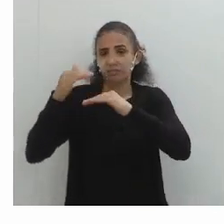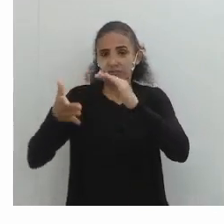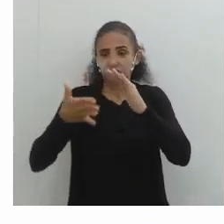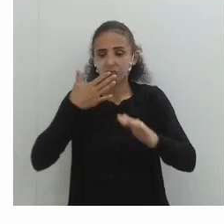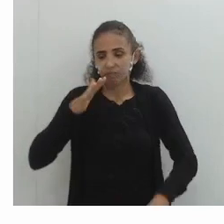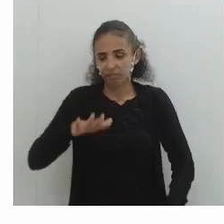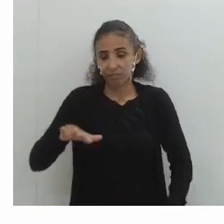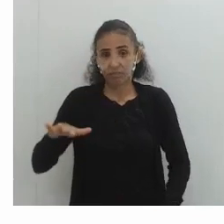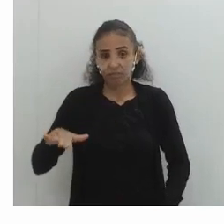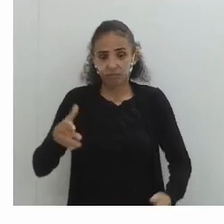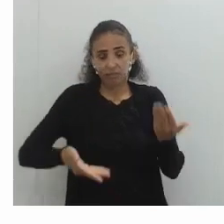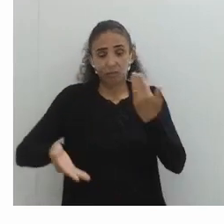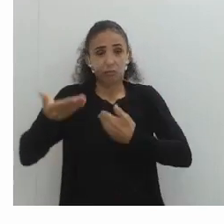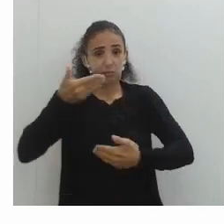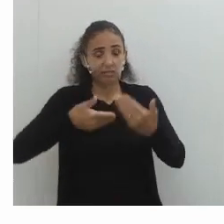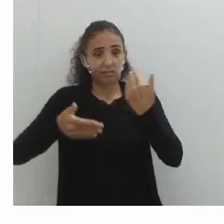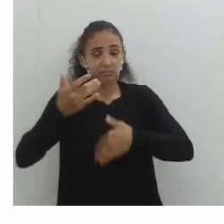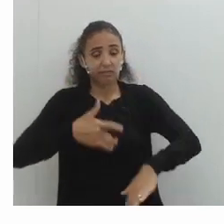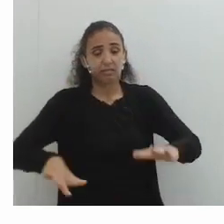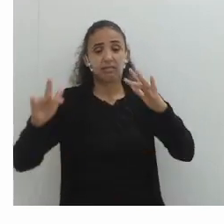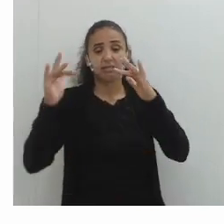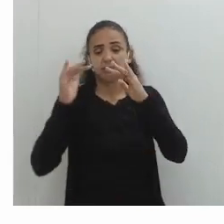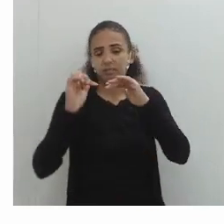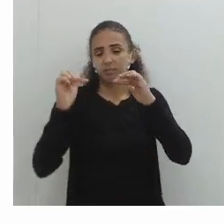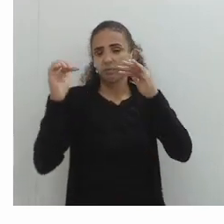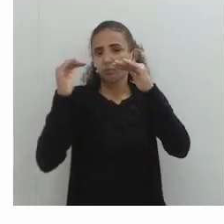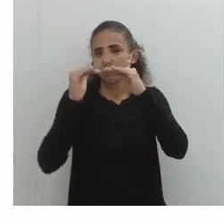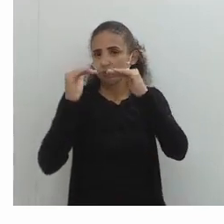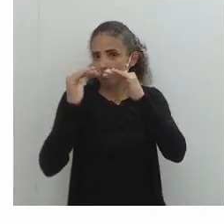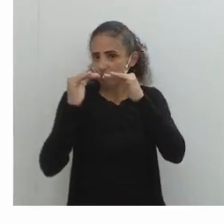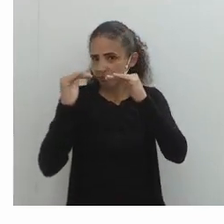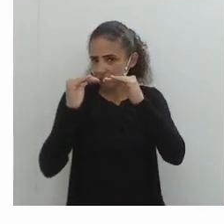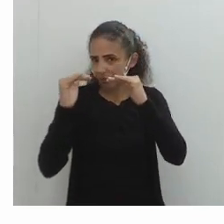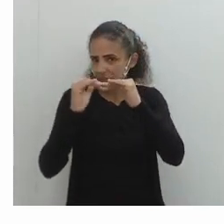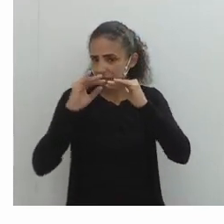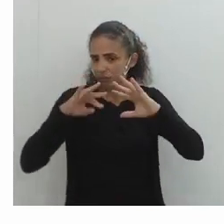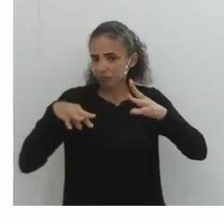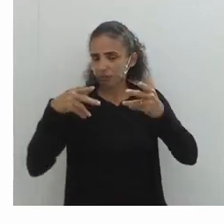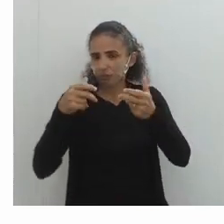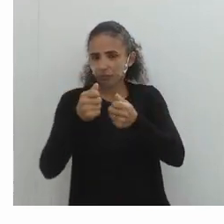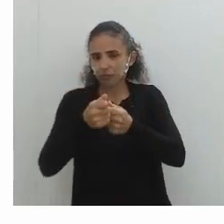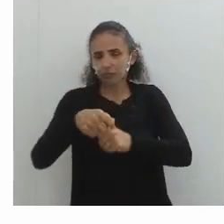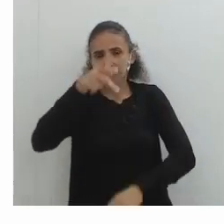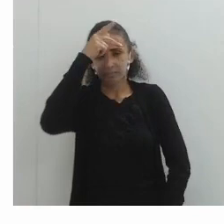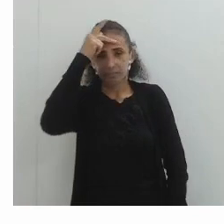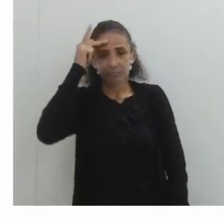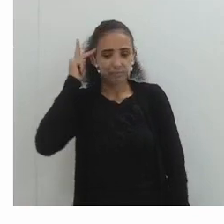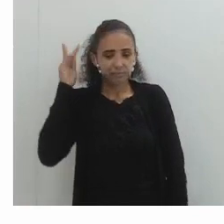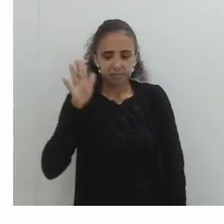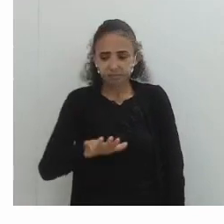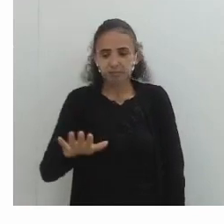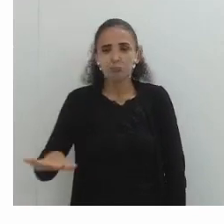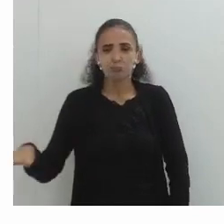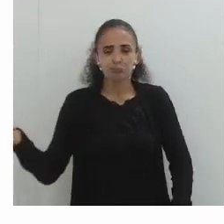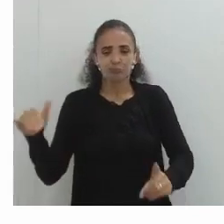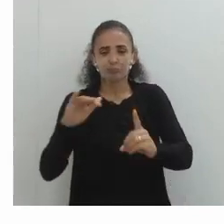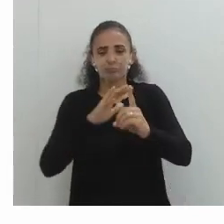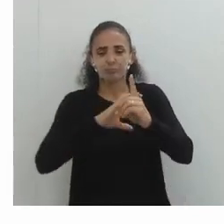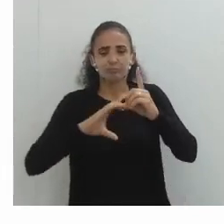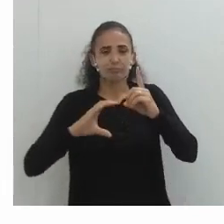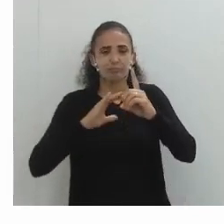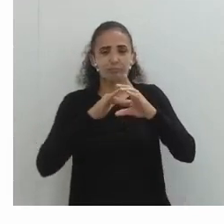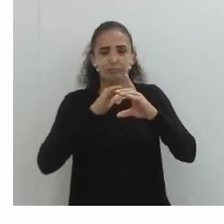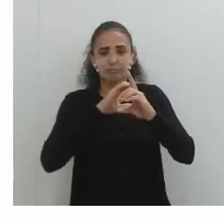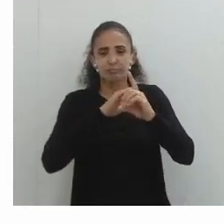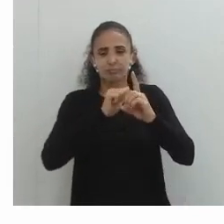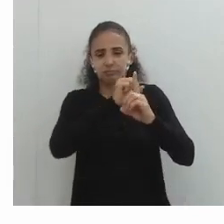se interar ao meio em que vive. Então, esse espaço de socialização, esse espaço de